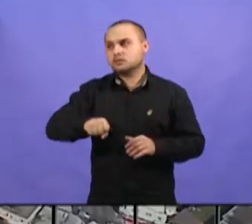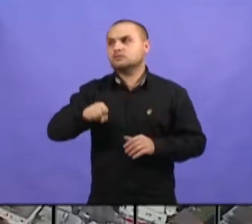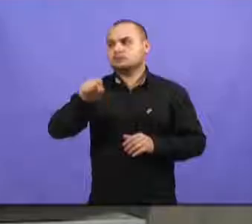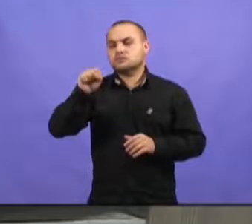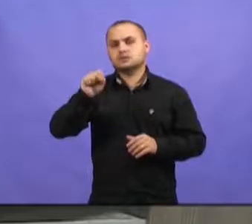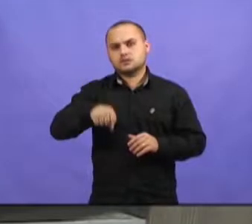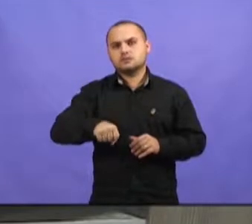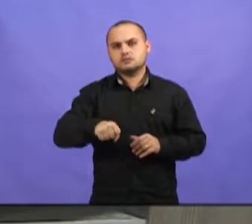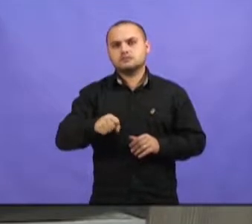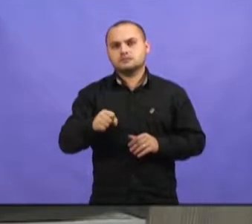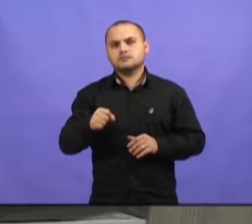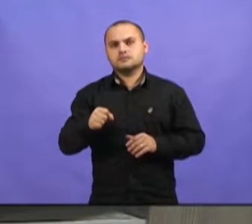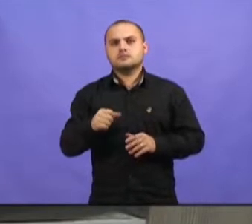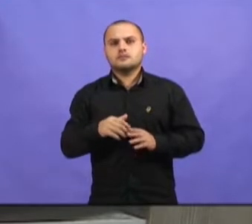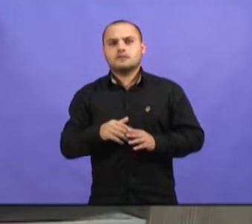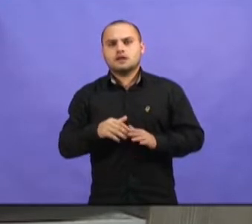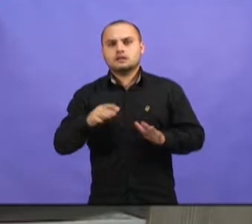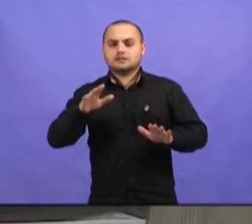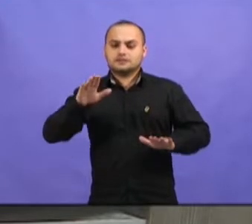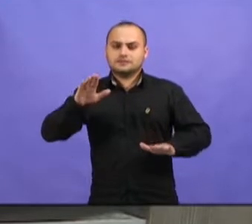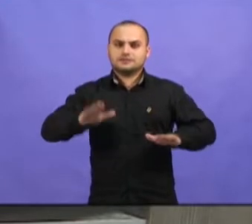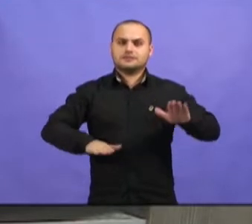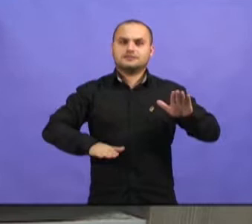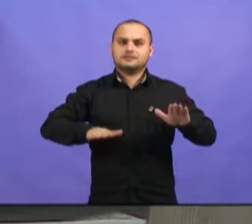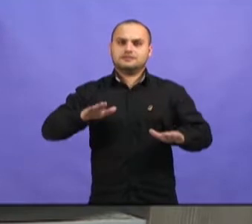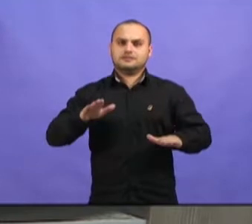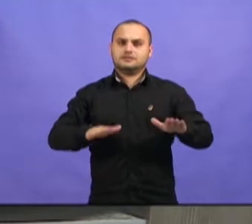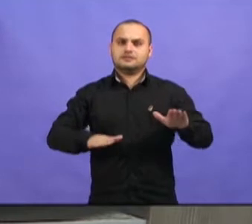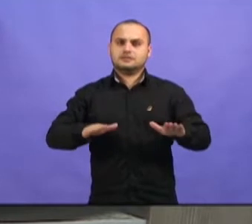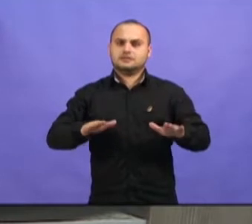individualidade. Vai depender muito de individualidade. Se